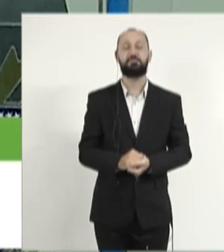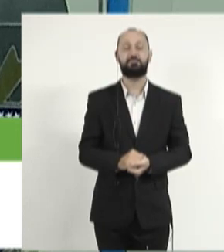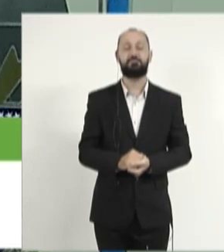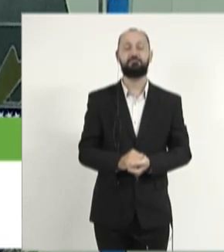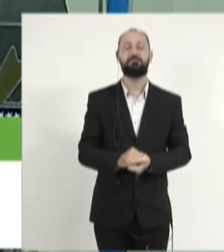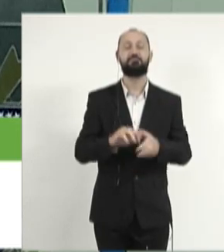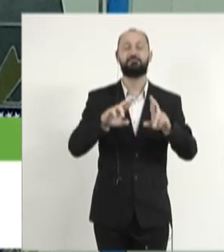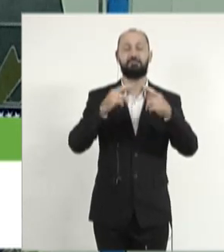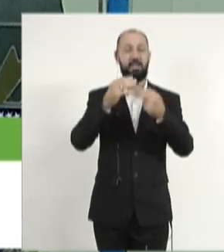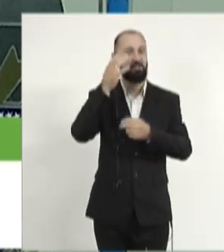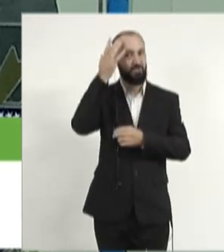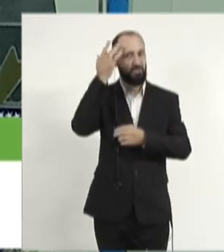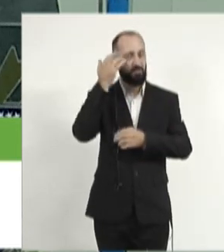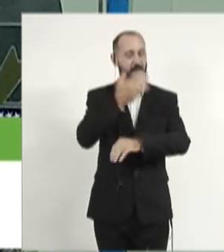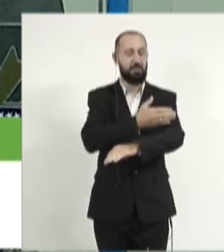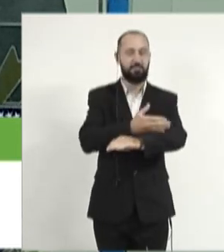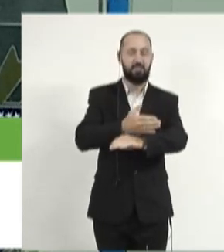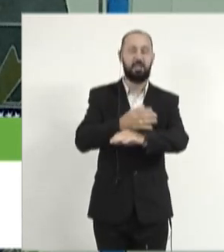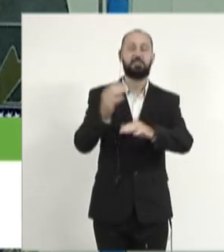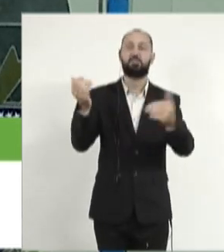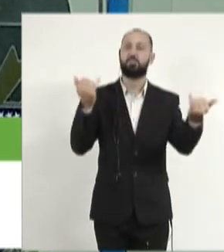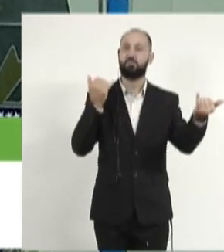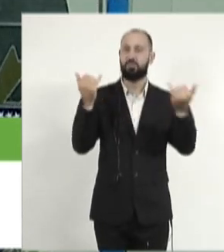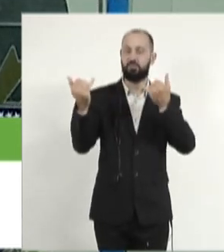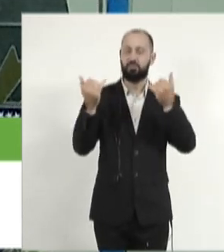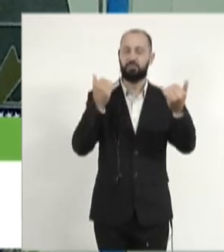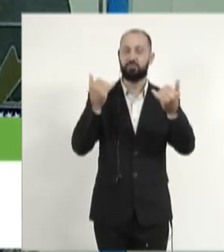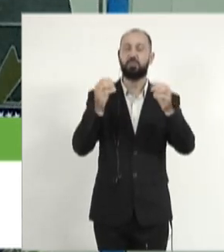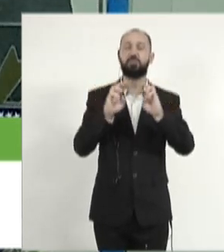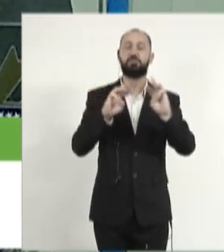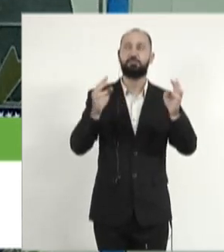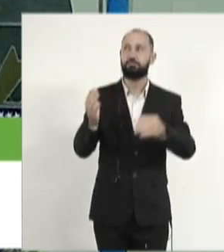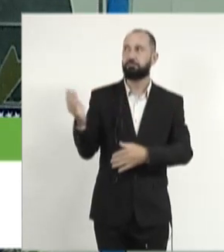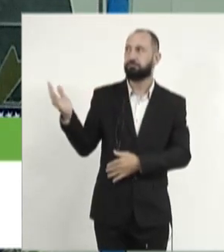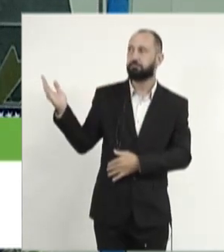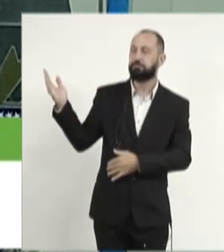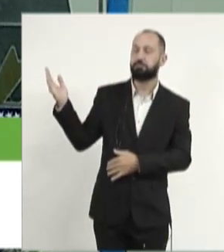de ordinária de amanhã. Outras notícias também no nosso site, o